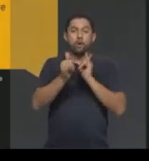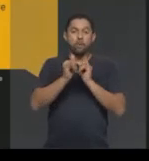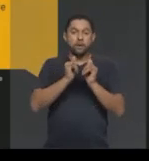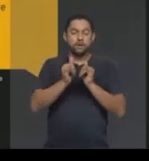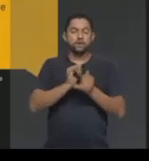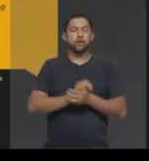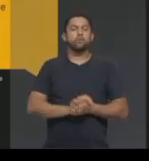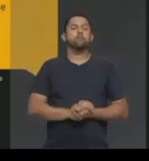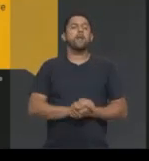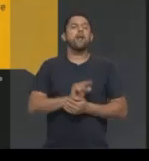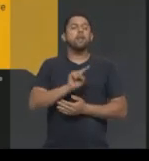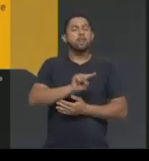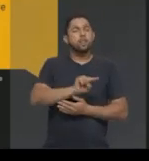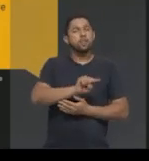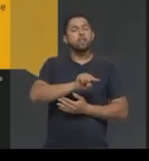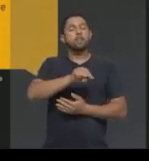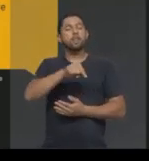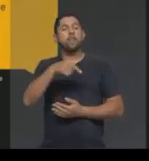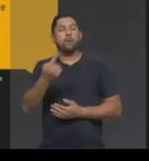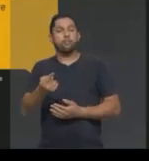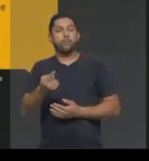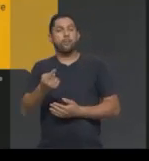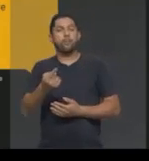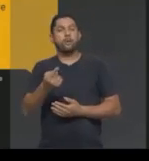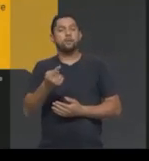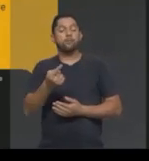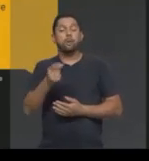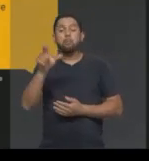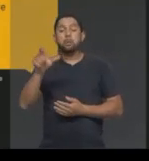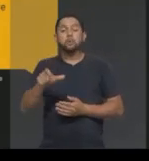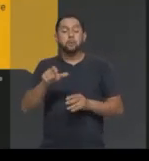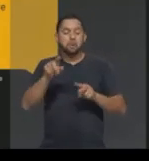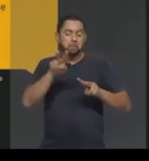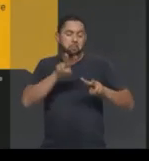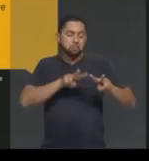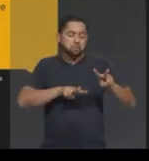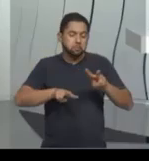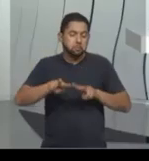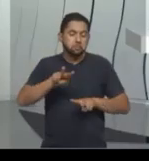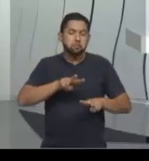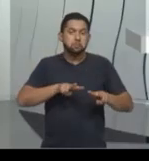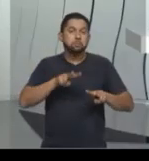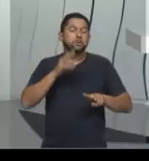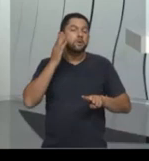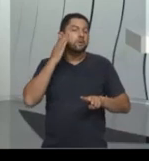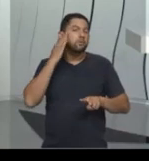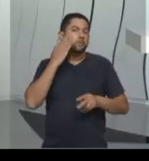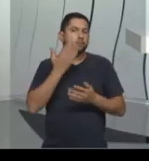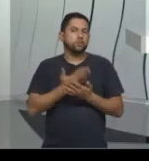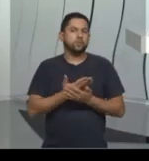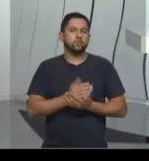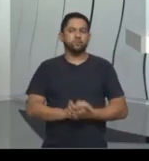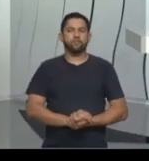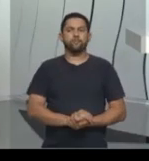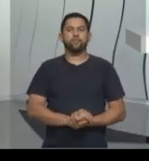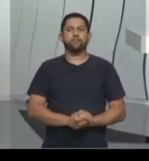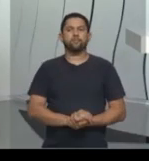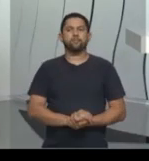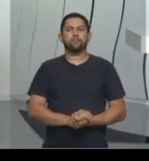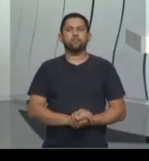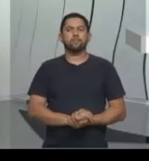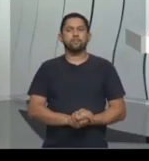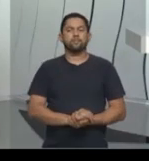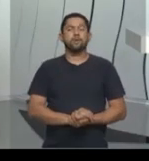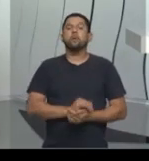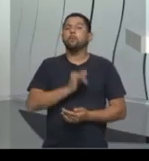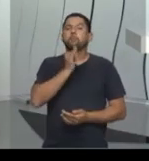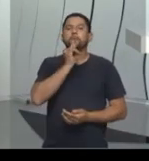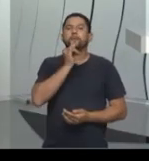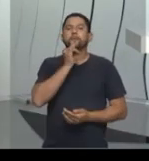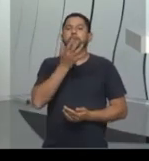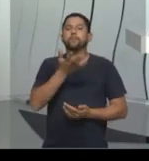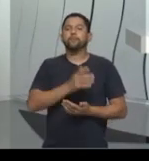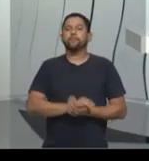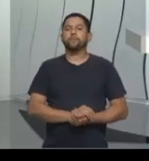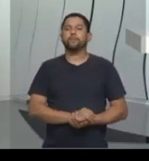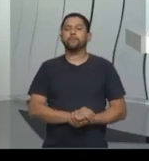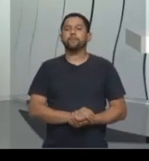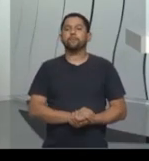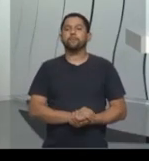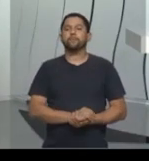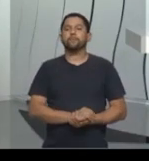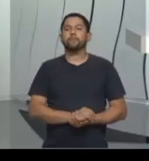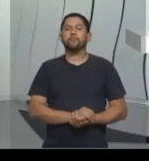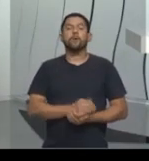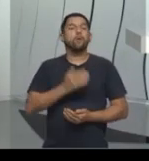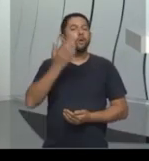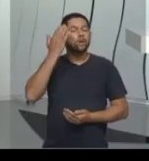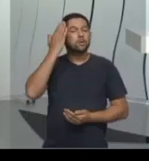essas informações, para trazer o que está acontecendo daquele objeto de estudo. Então, por exemplo, se eu quero trabalhar o avanço